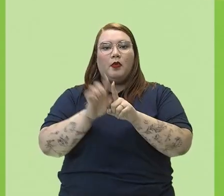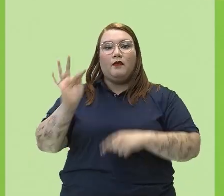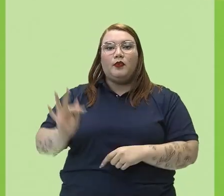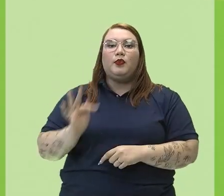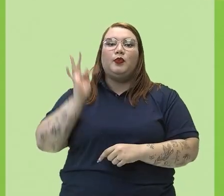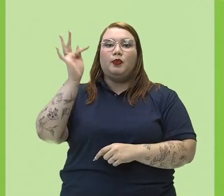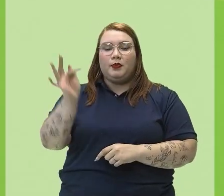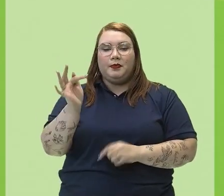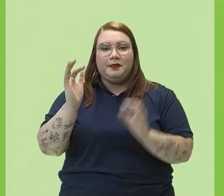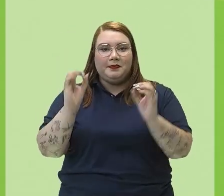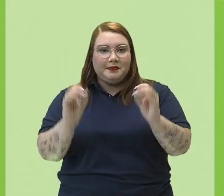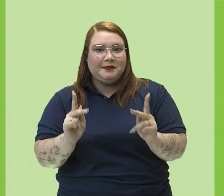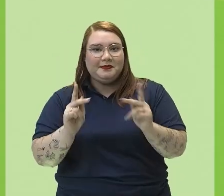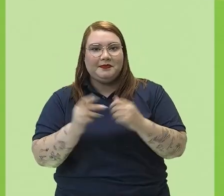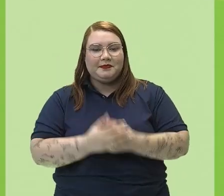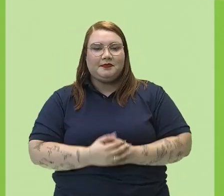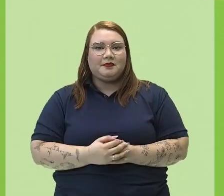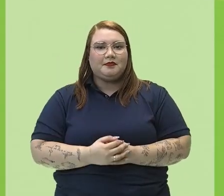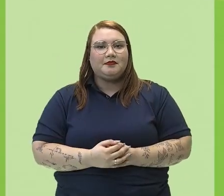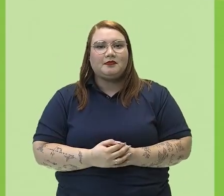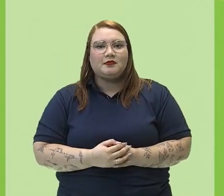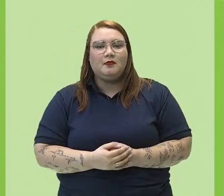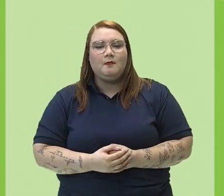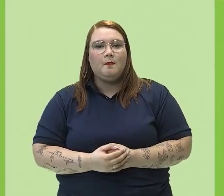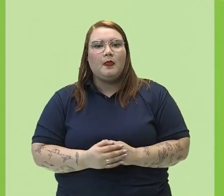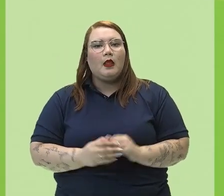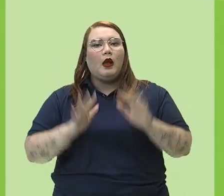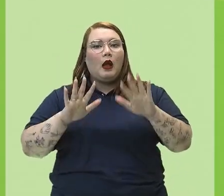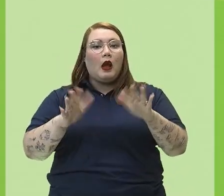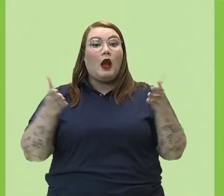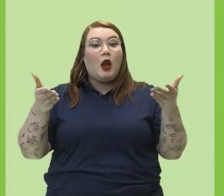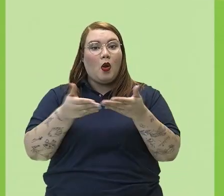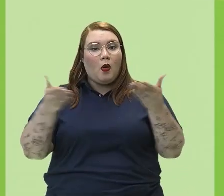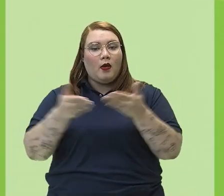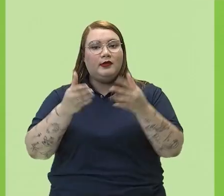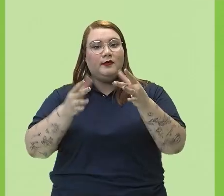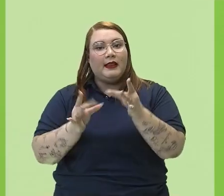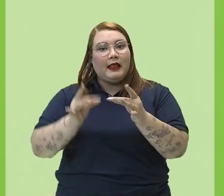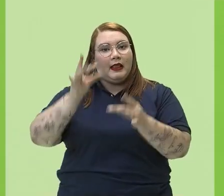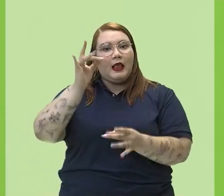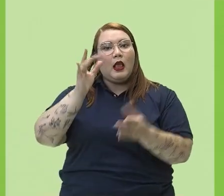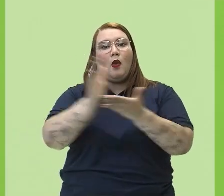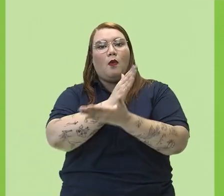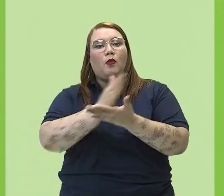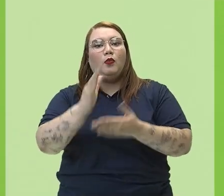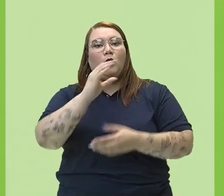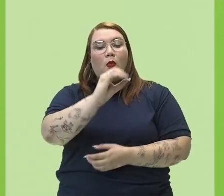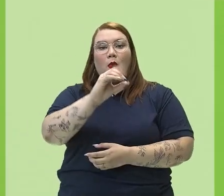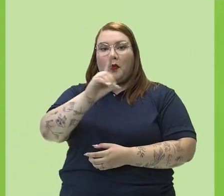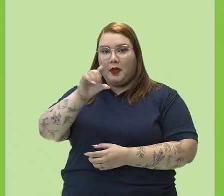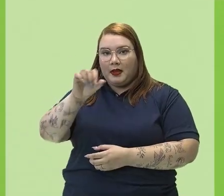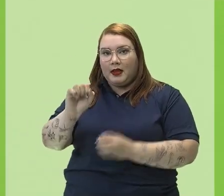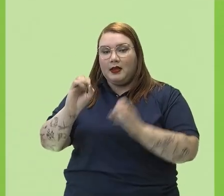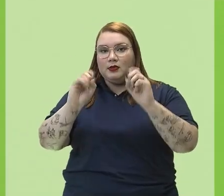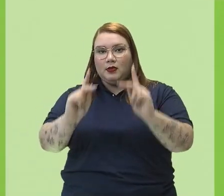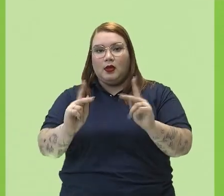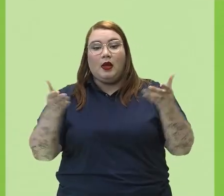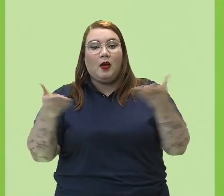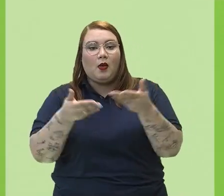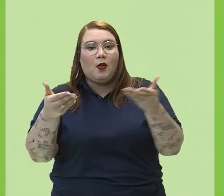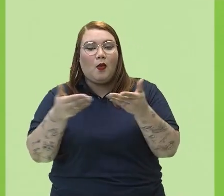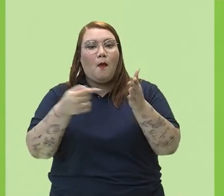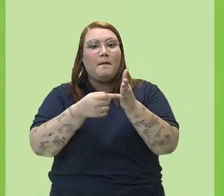futuras, tá certo? E aí a gente vai falar sobre alguns ODSs e vamos iniciar detalhando um pouquinho mais o